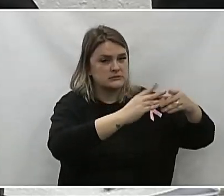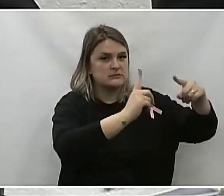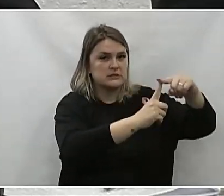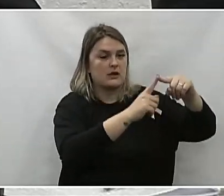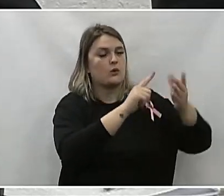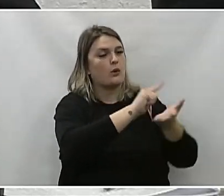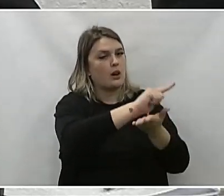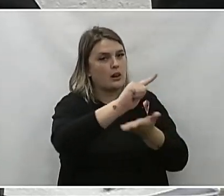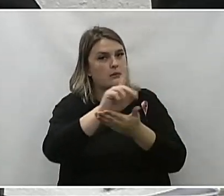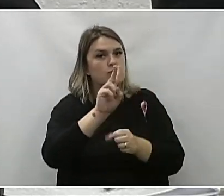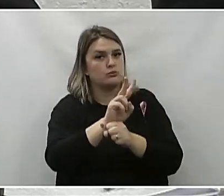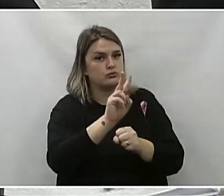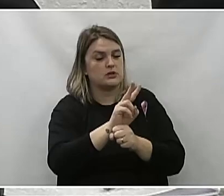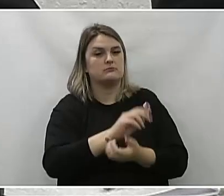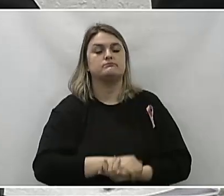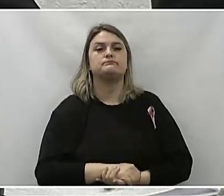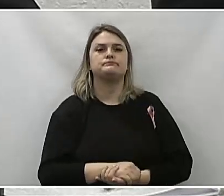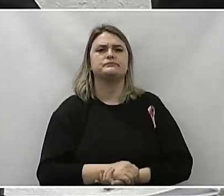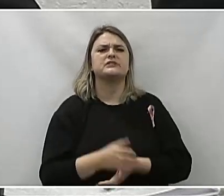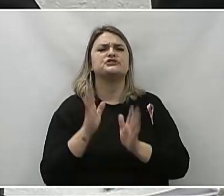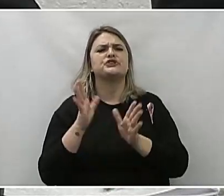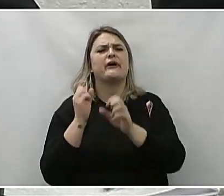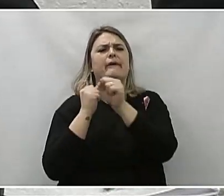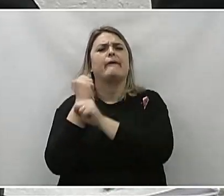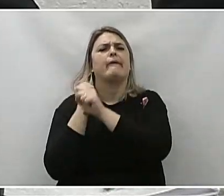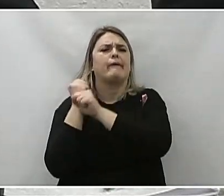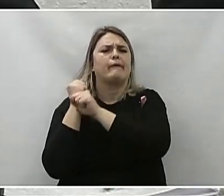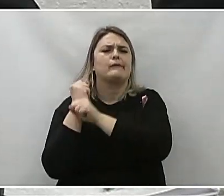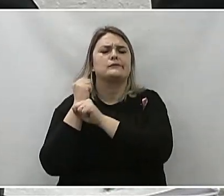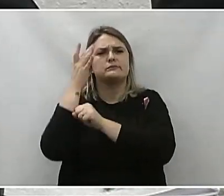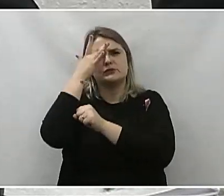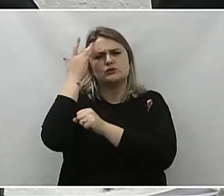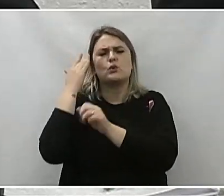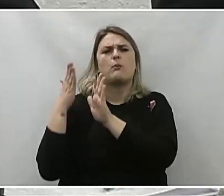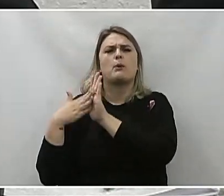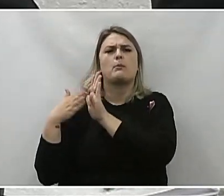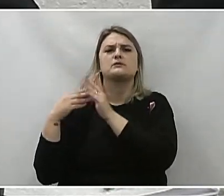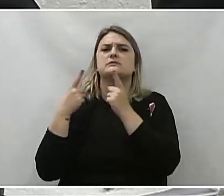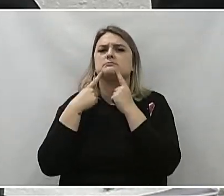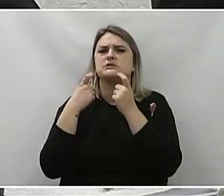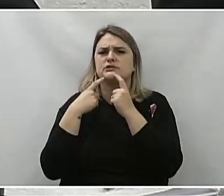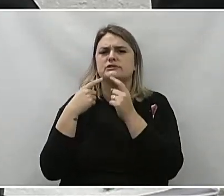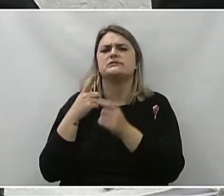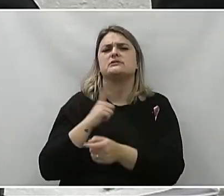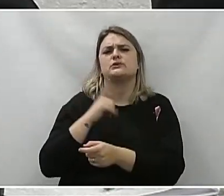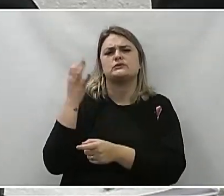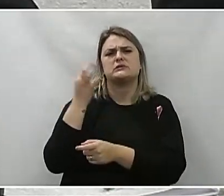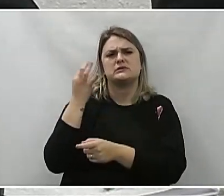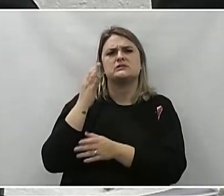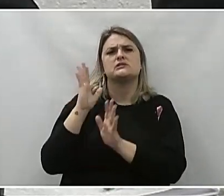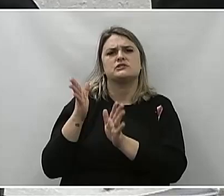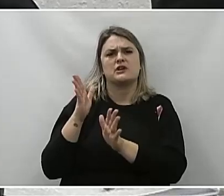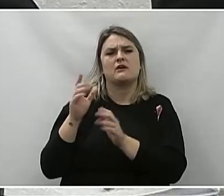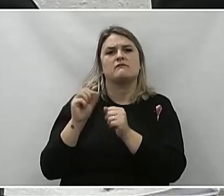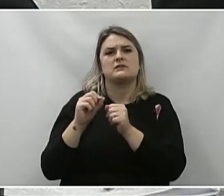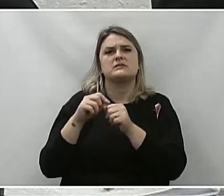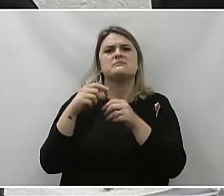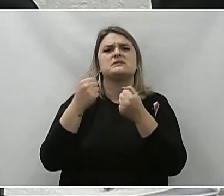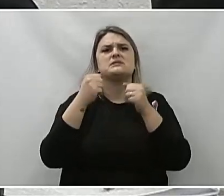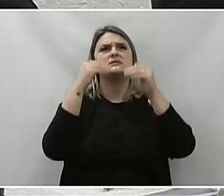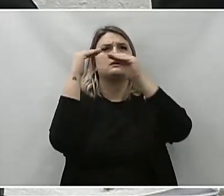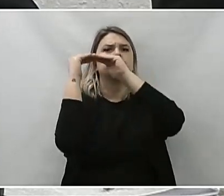e também uma reivindicação de anos tenho certeza que já passou por esta casa que é a questão do toldo